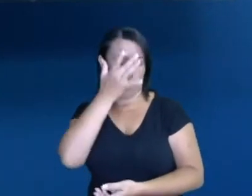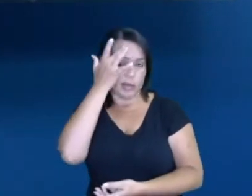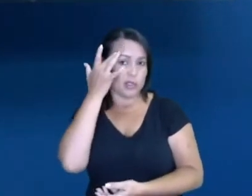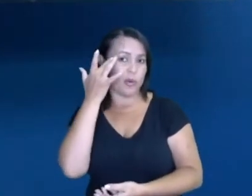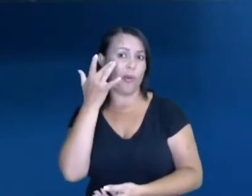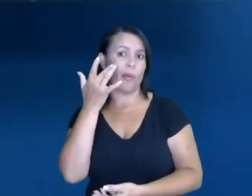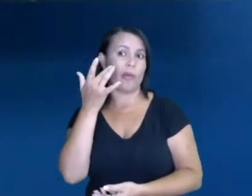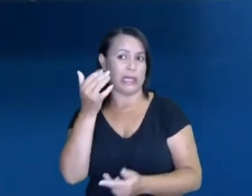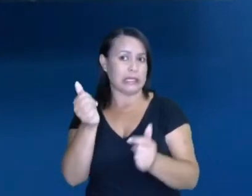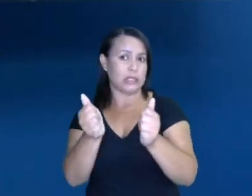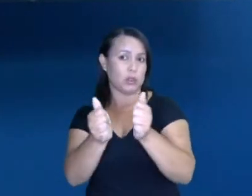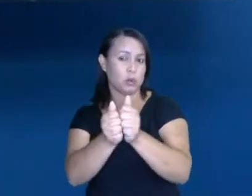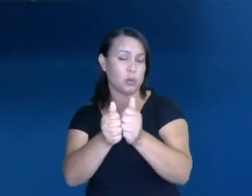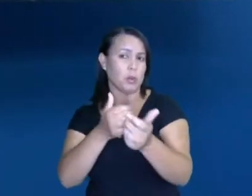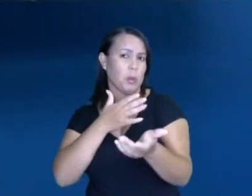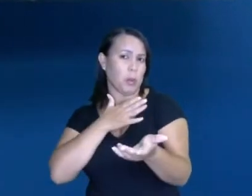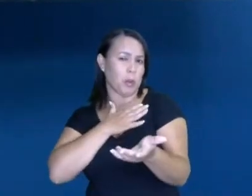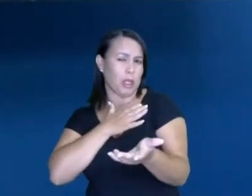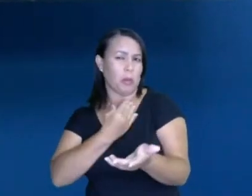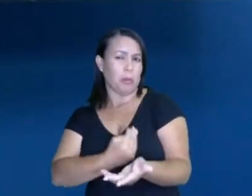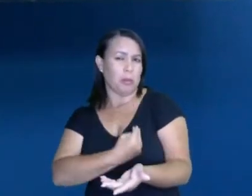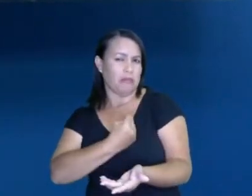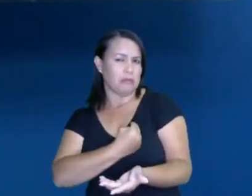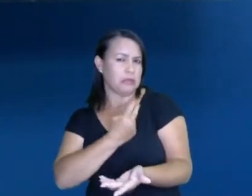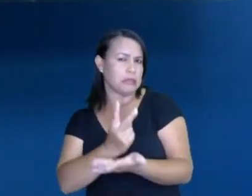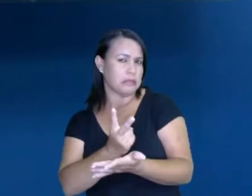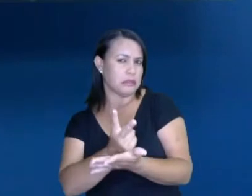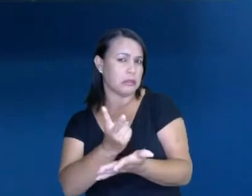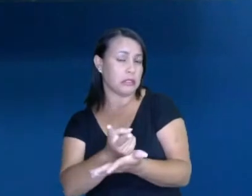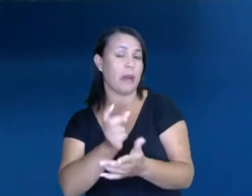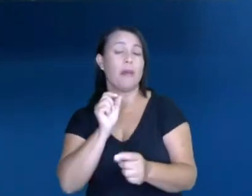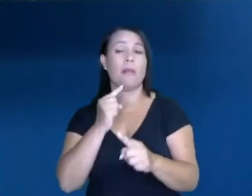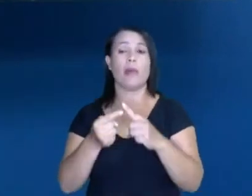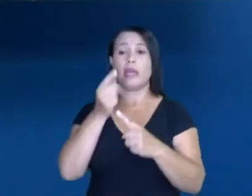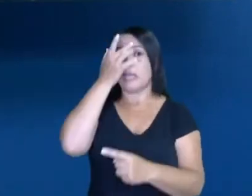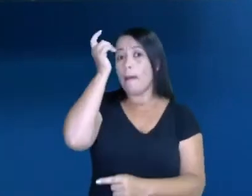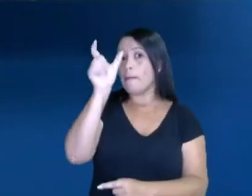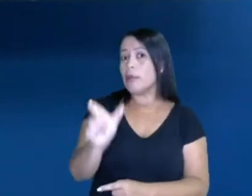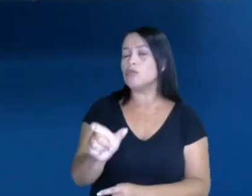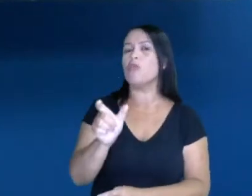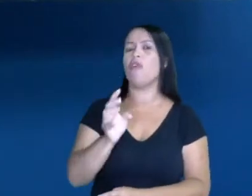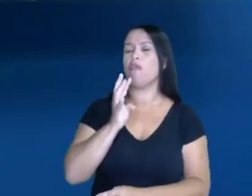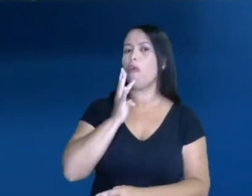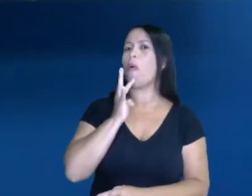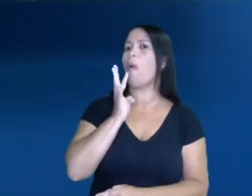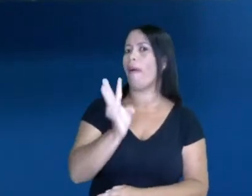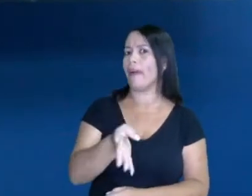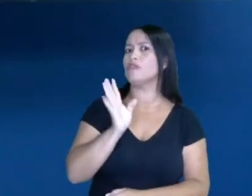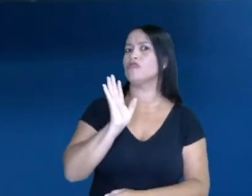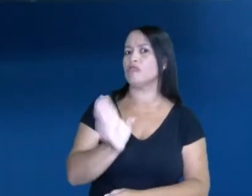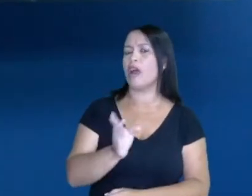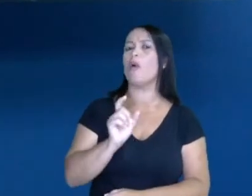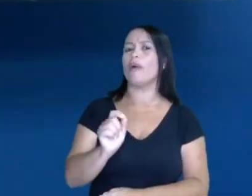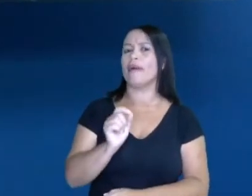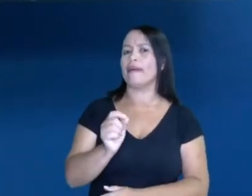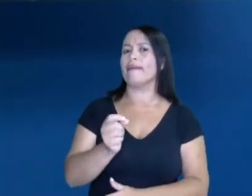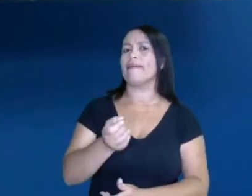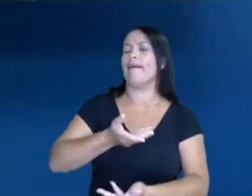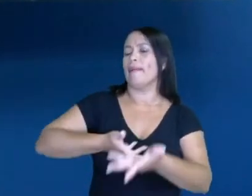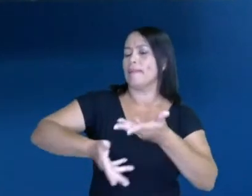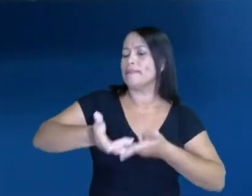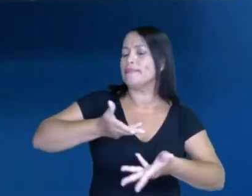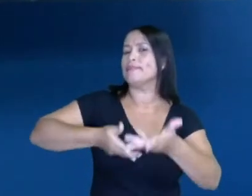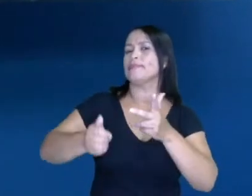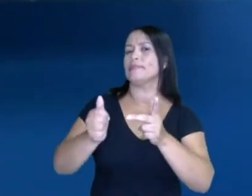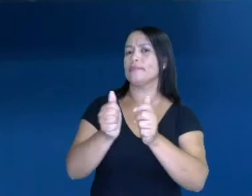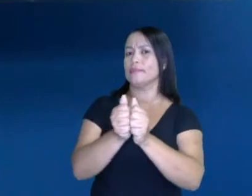faz parte da minha intimidade, do meu convívio? Porque se essa pessoa for conhecida, partilhar da minha intimidade, do